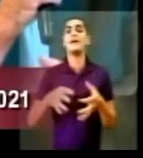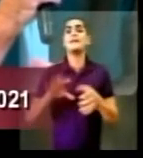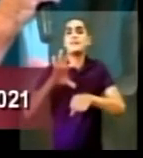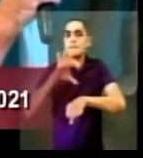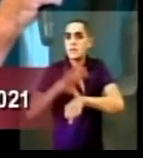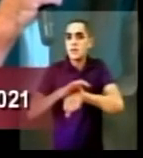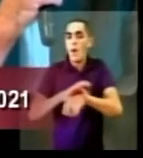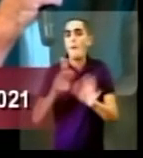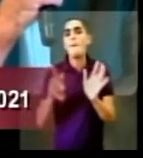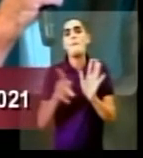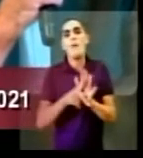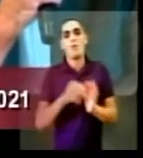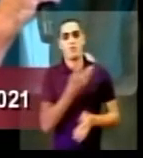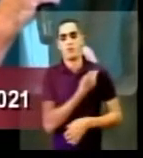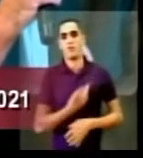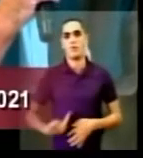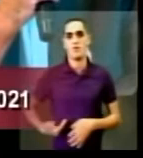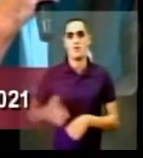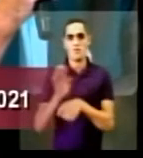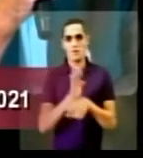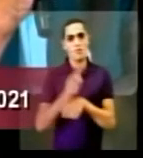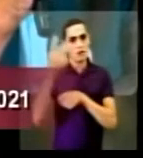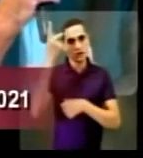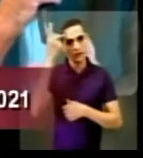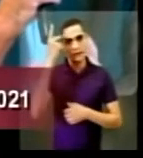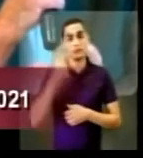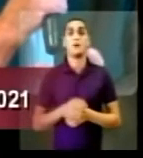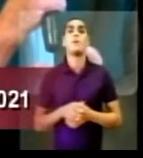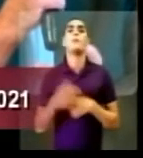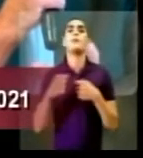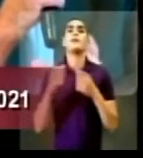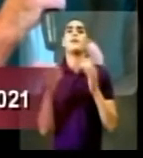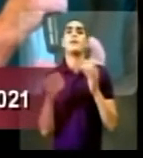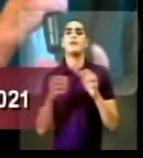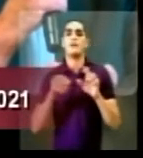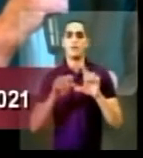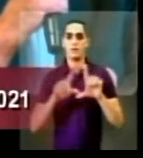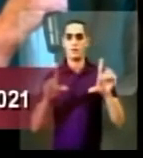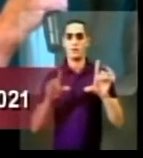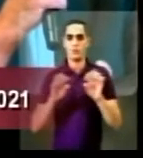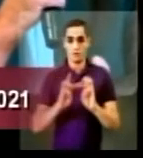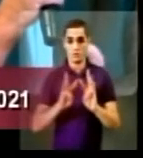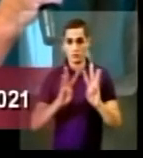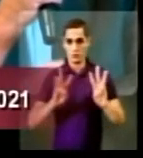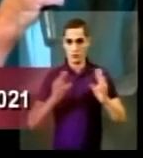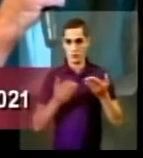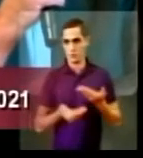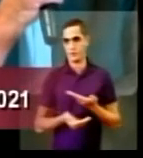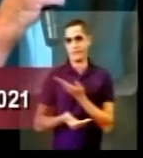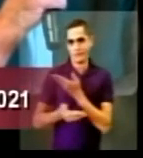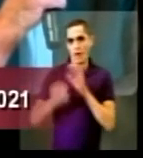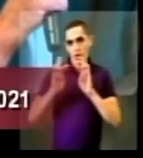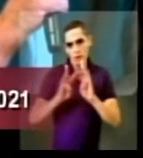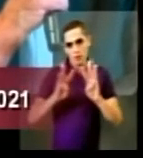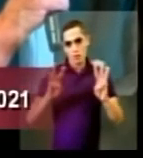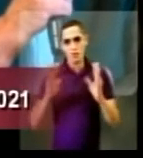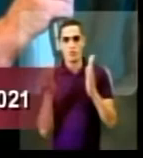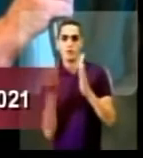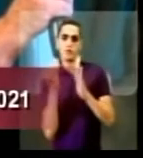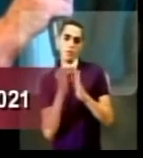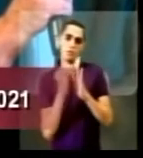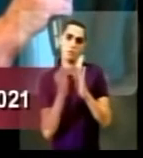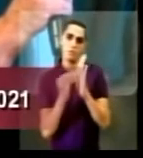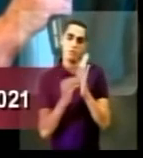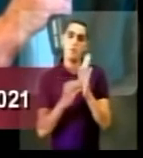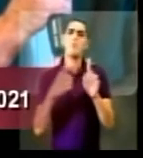governo do estado de São Paulo. Ali você vai inserir seus dados. Por que isso? Para que quando você chegar